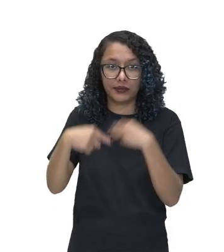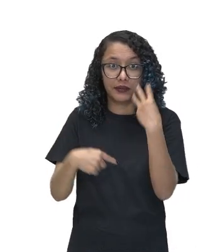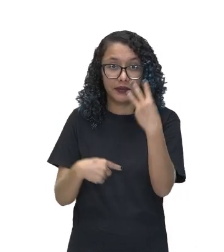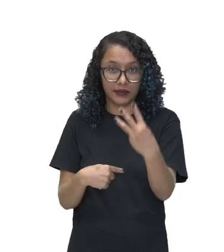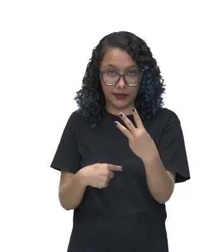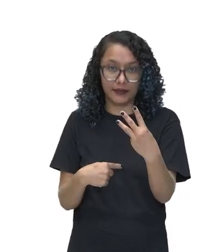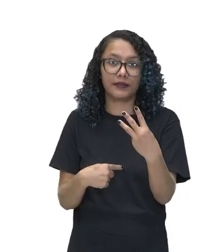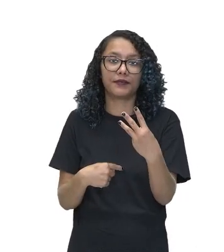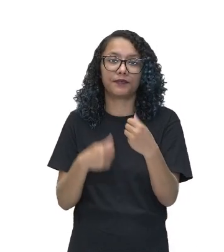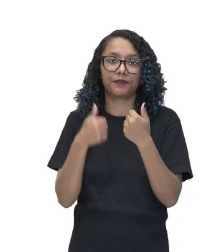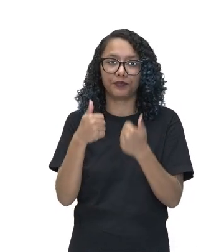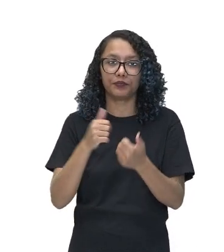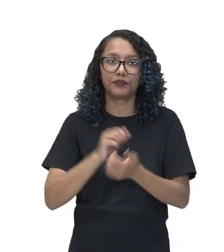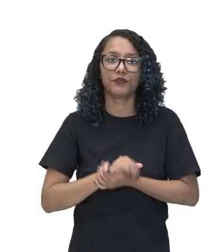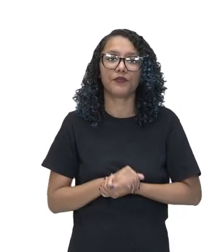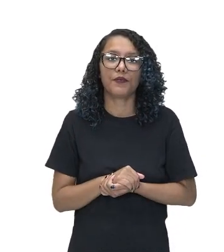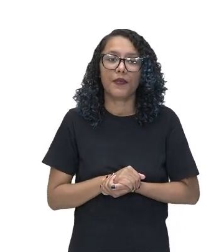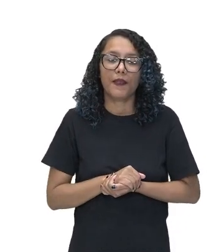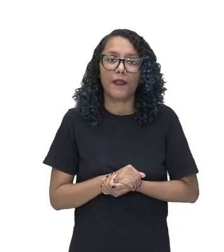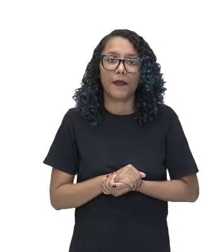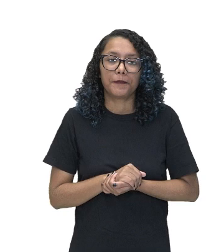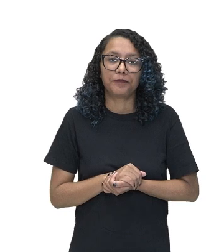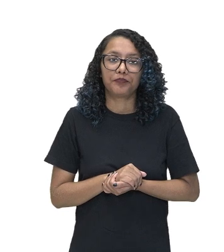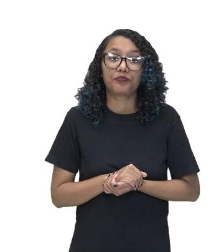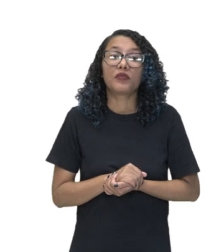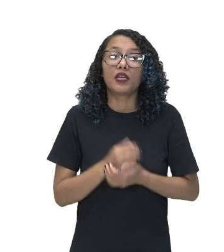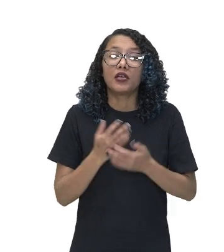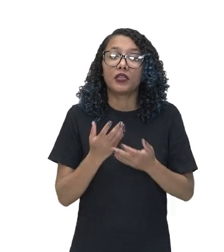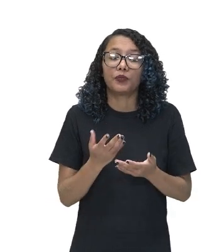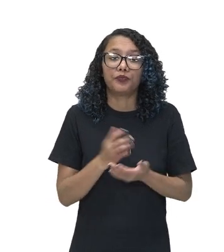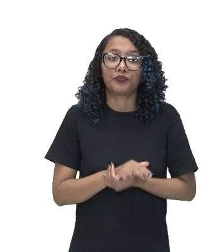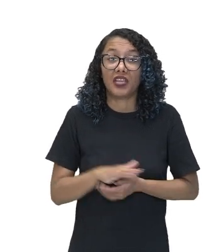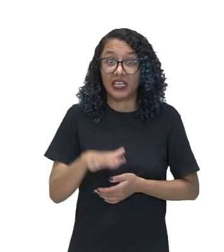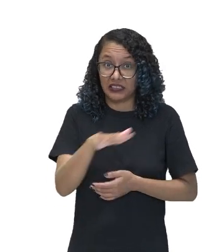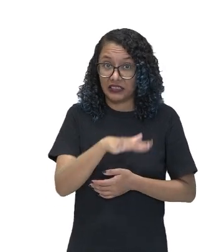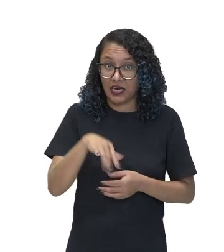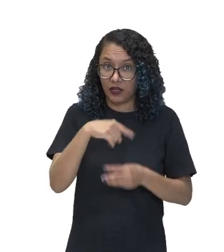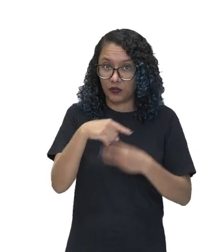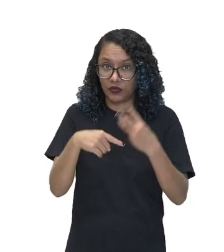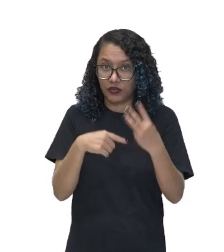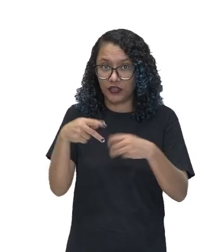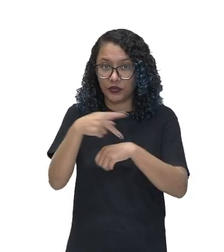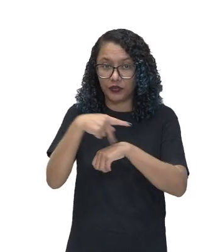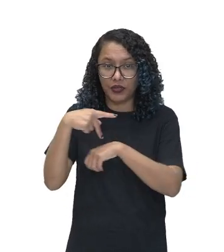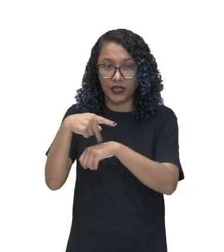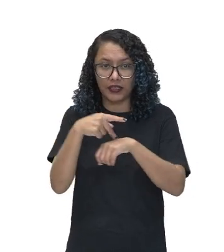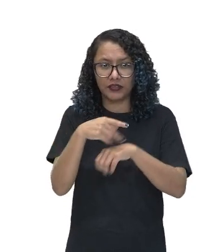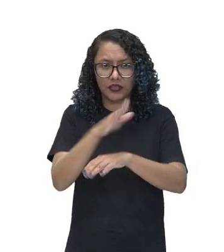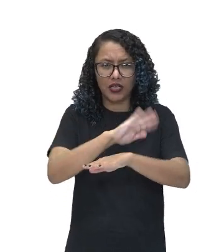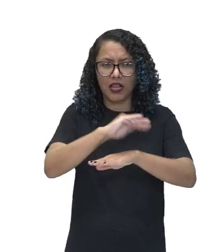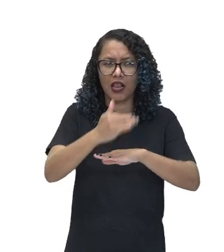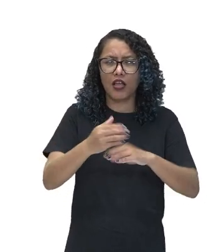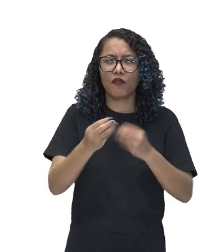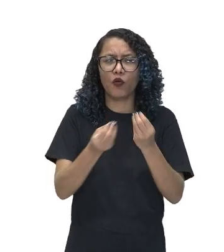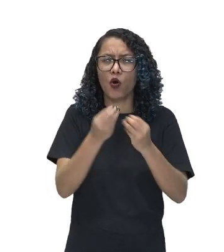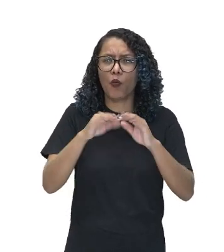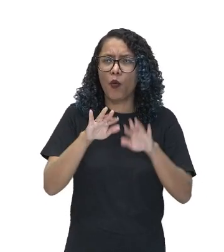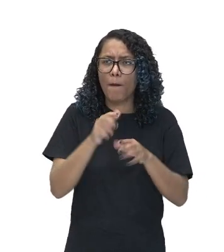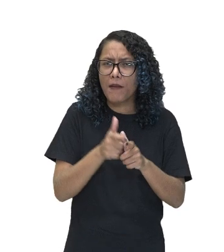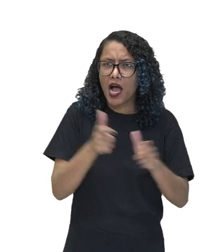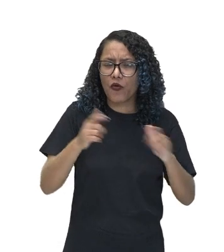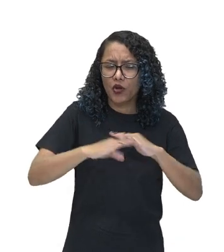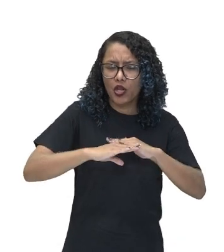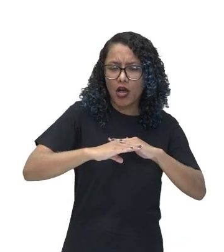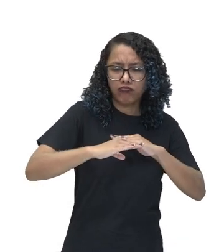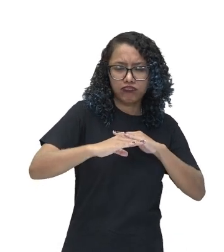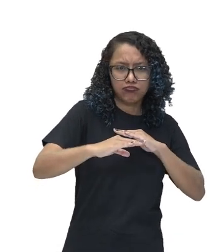platinos. Na América Latina, nós temos o predomínio de relevo plano, uma extensa